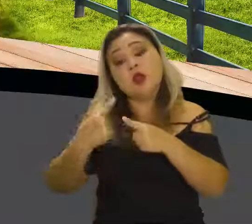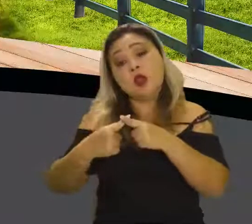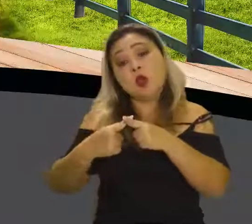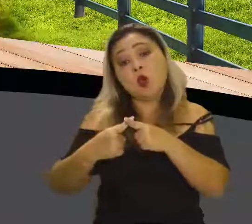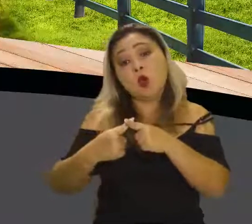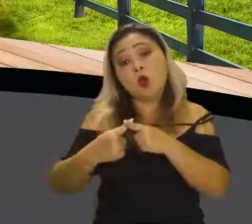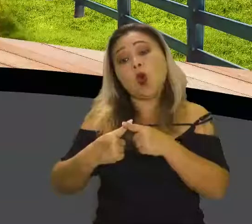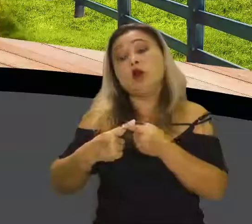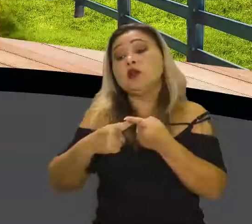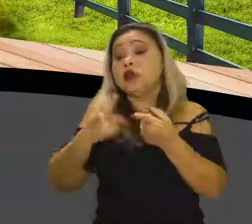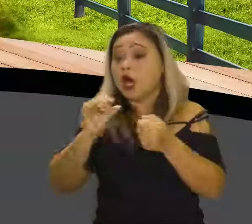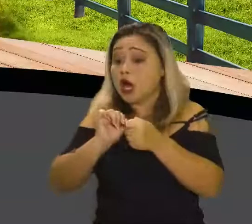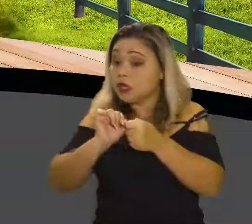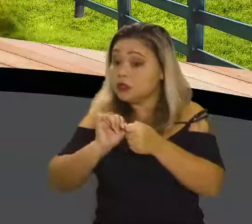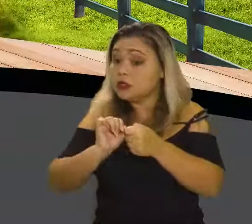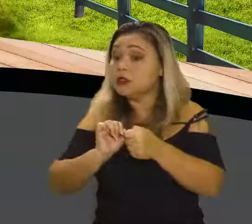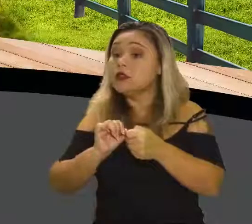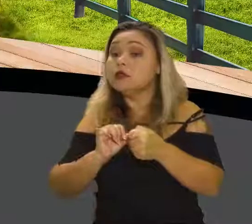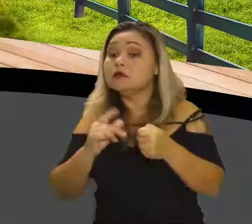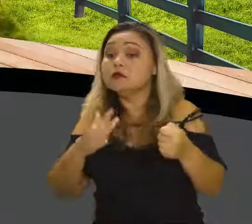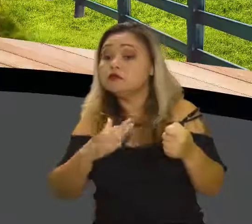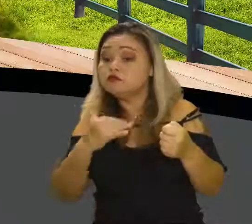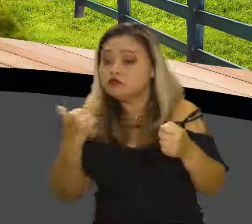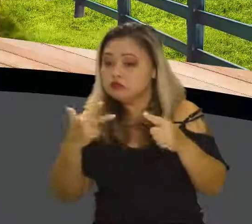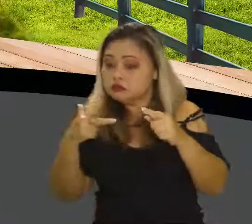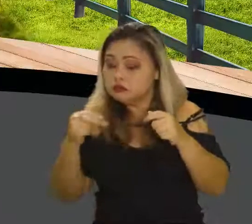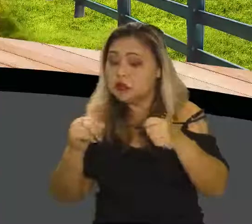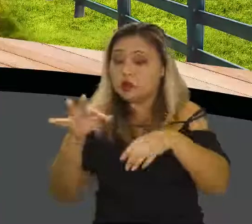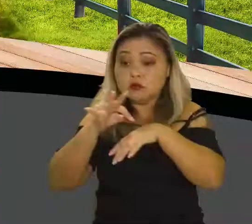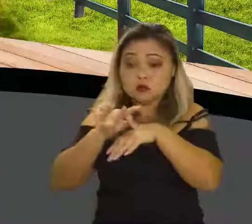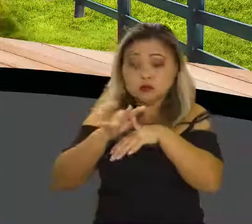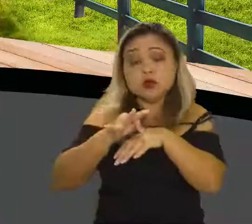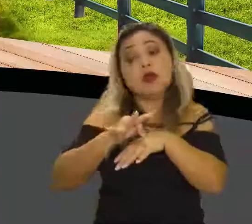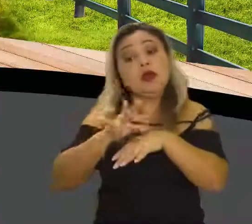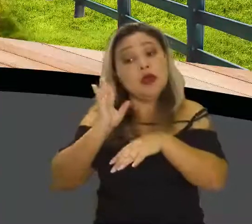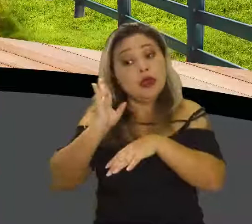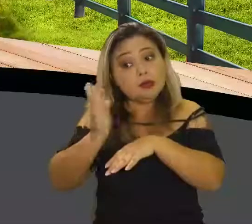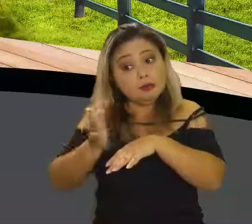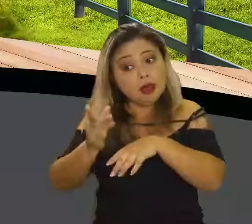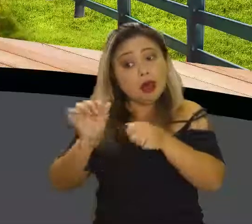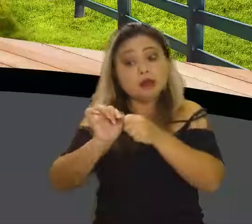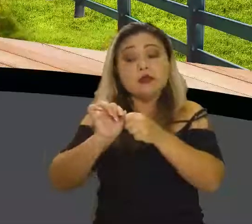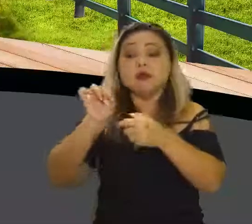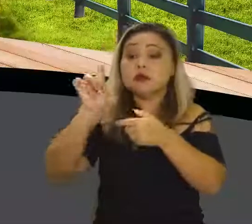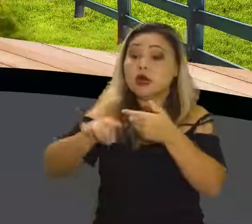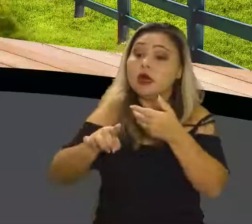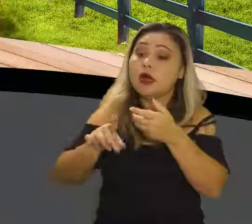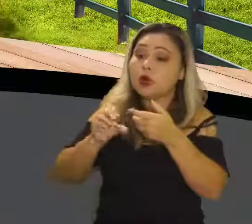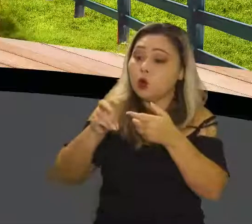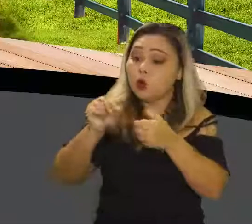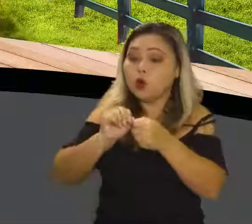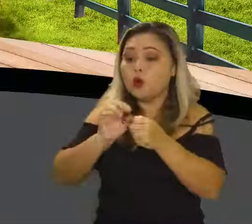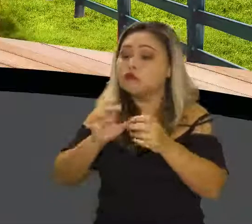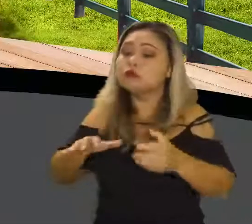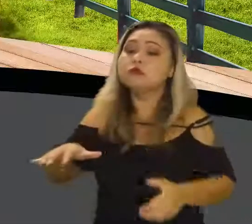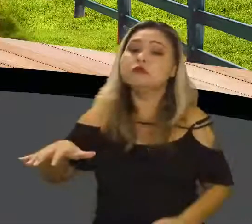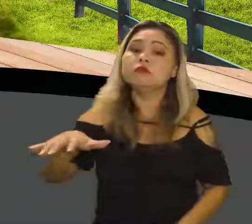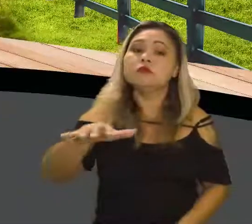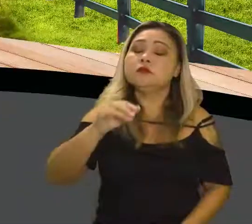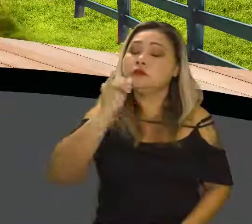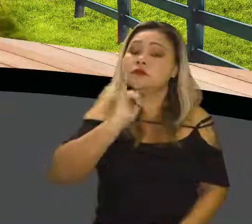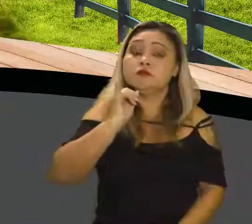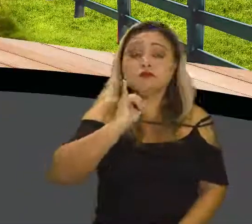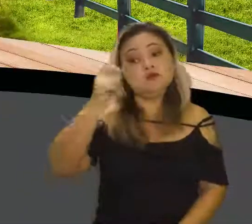de corte ainda não é tão grande como a de ovos. É para um público, né? Para as pessoas, por